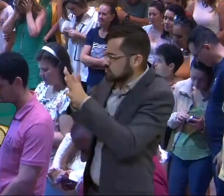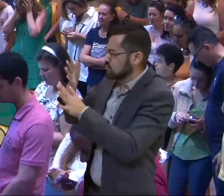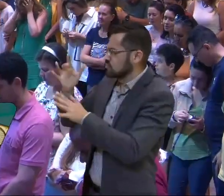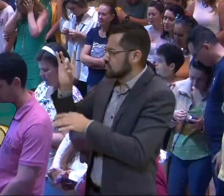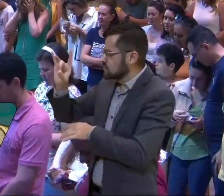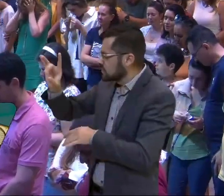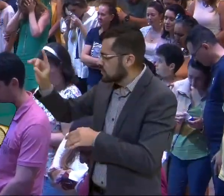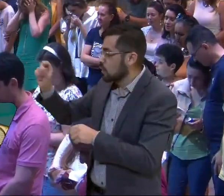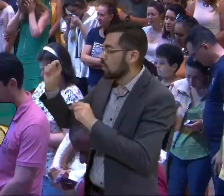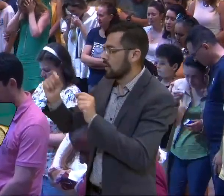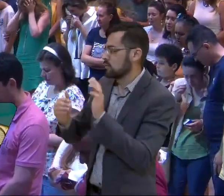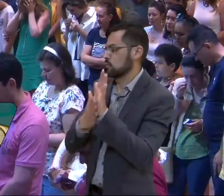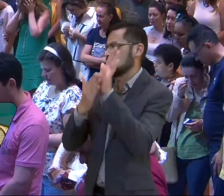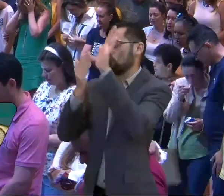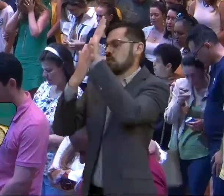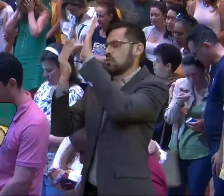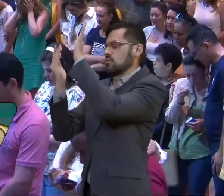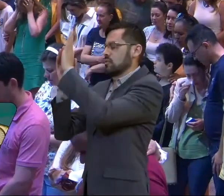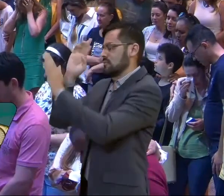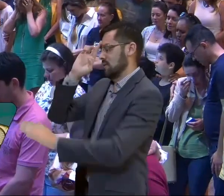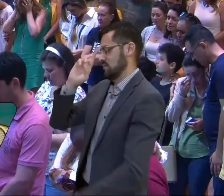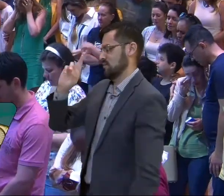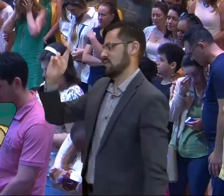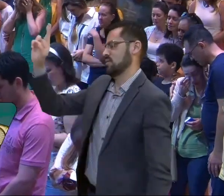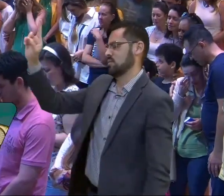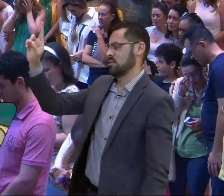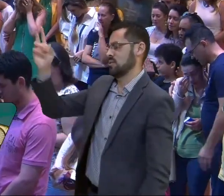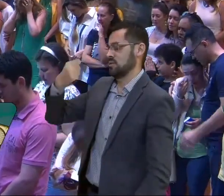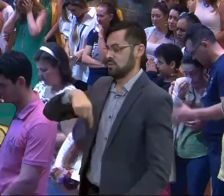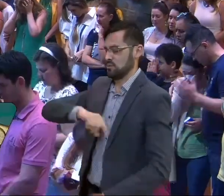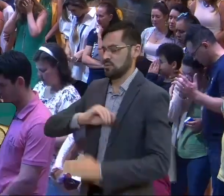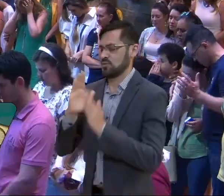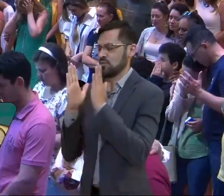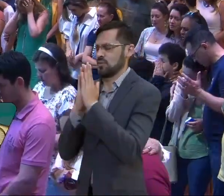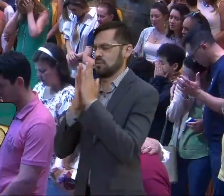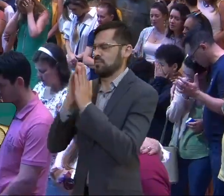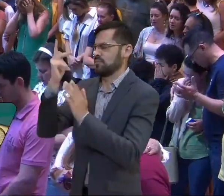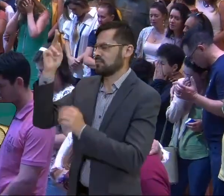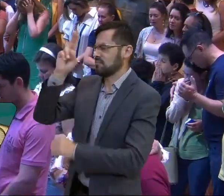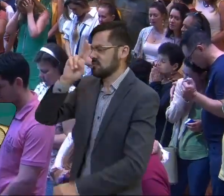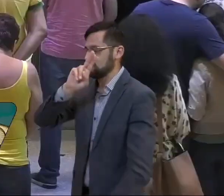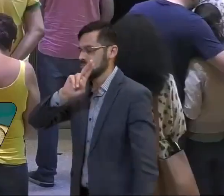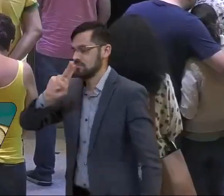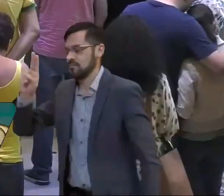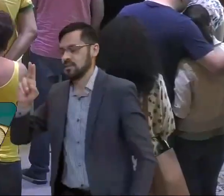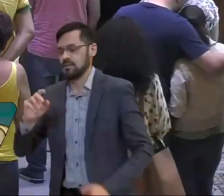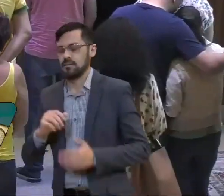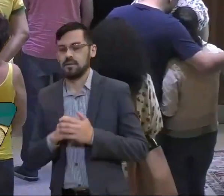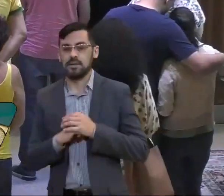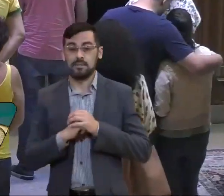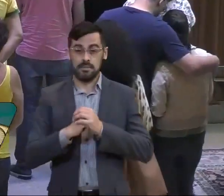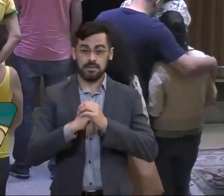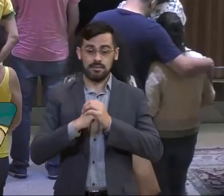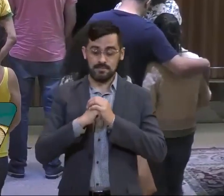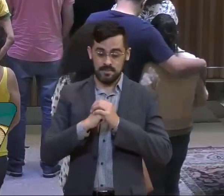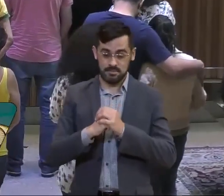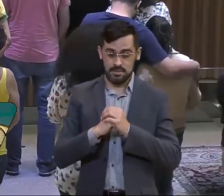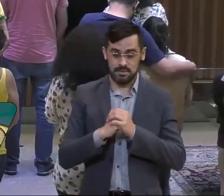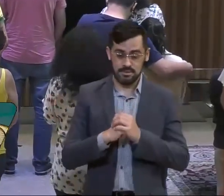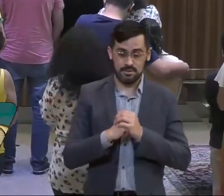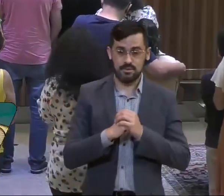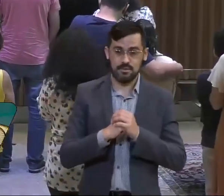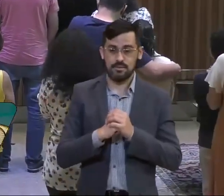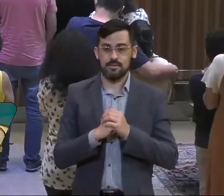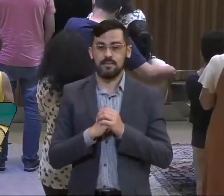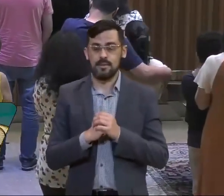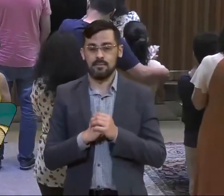seja o louvor ao Senhor. É aquilo que oramos no teu nome. Amém e amém. Amém.